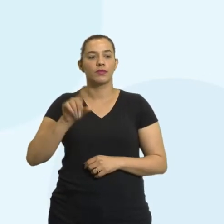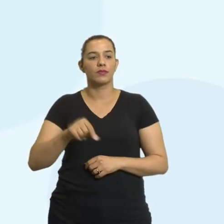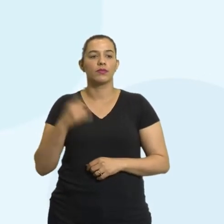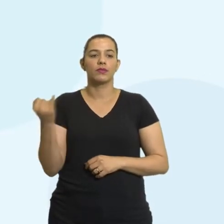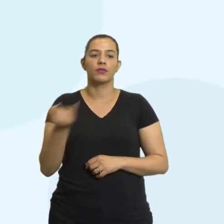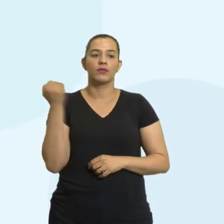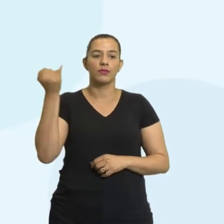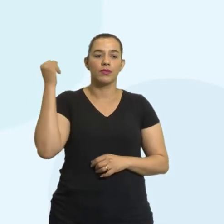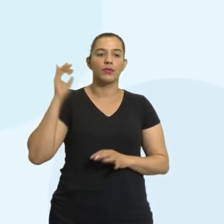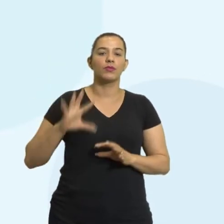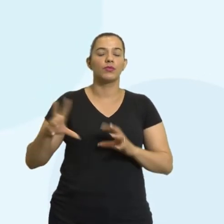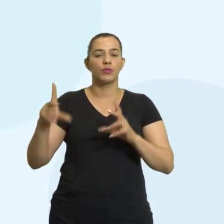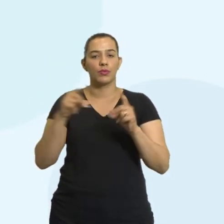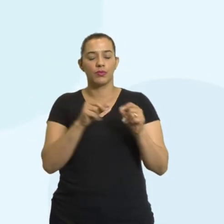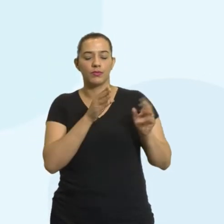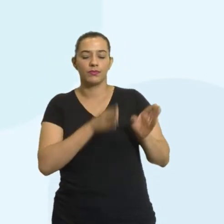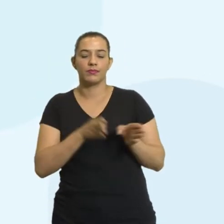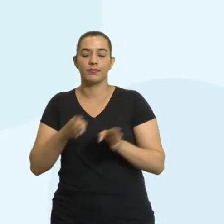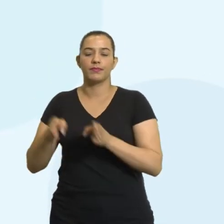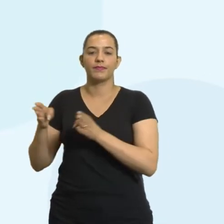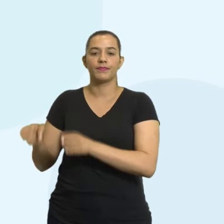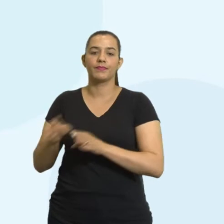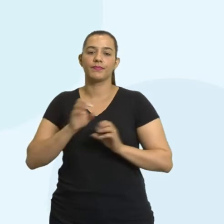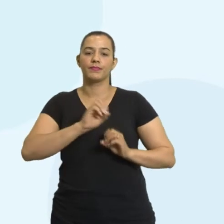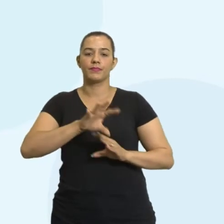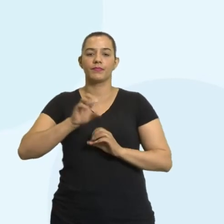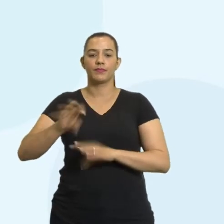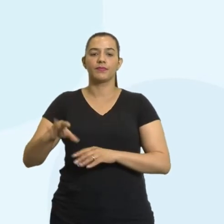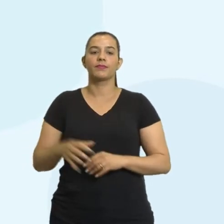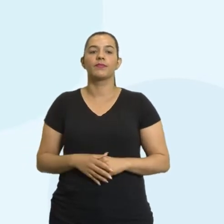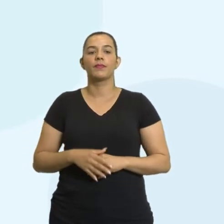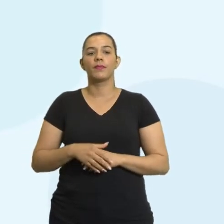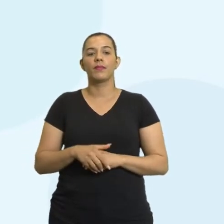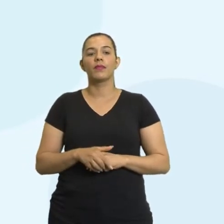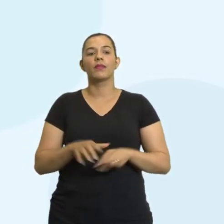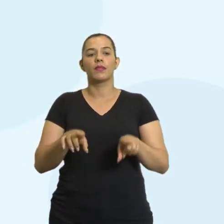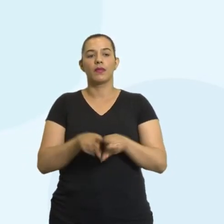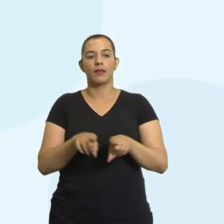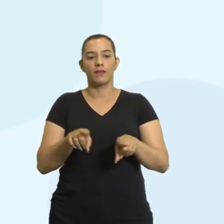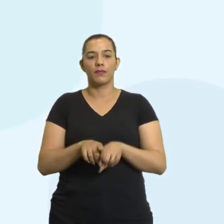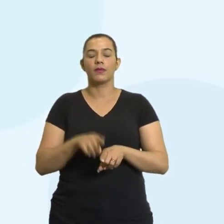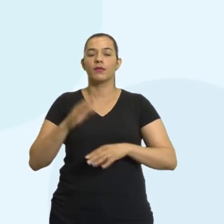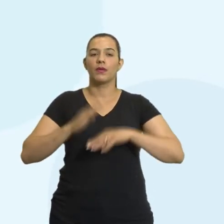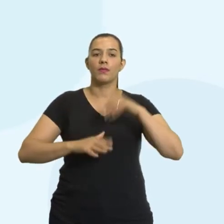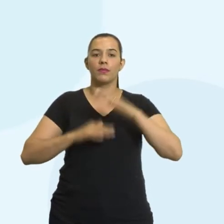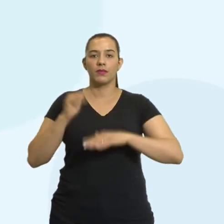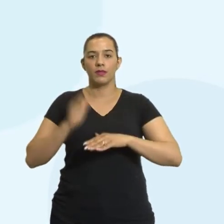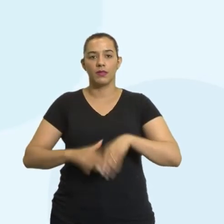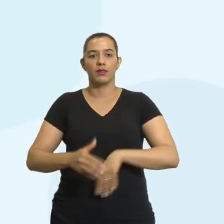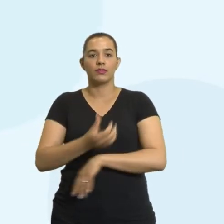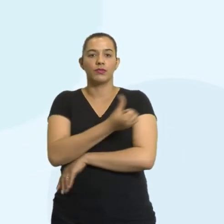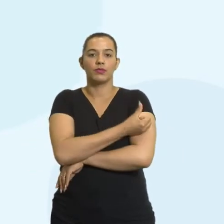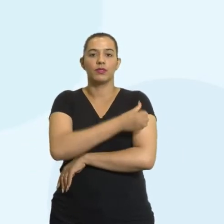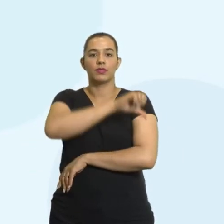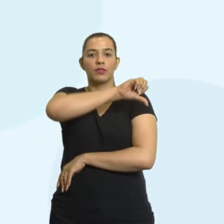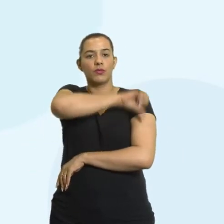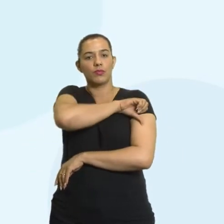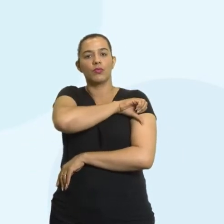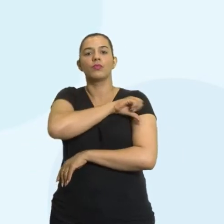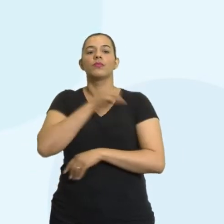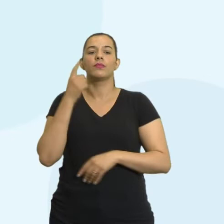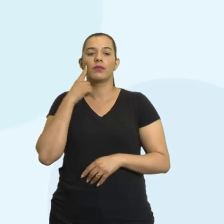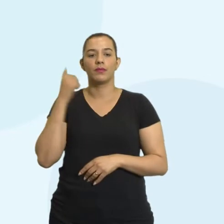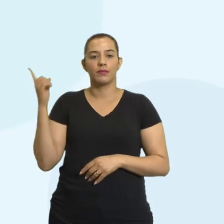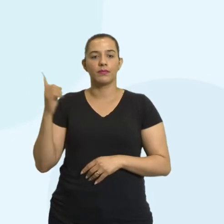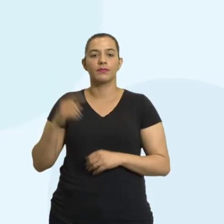para toda essa etapa de ensino. Para os anos finais também, uma habilidade que é do sexto ao nono ano, vejam